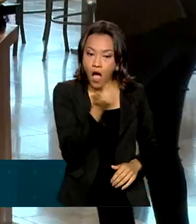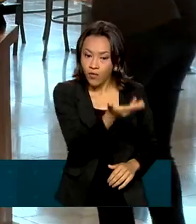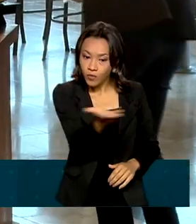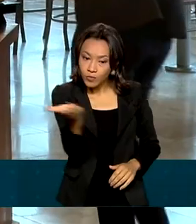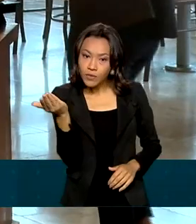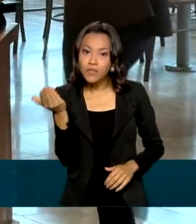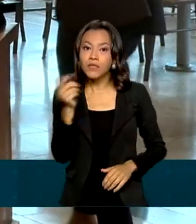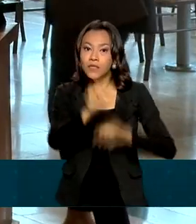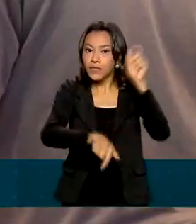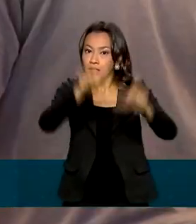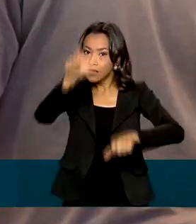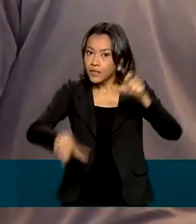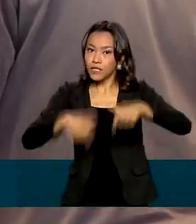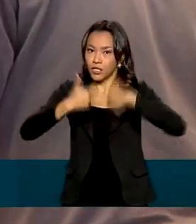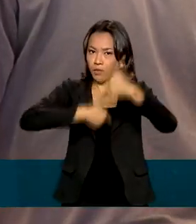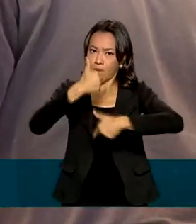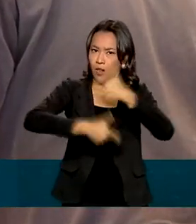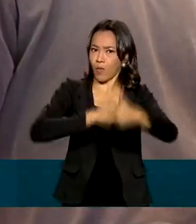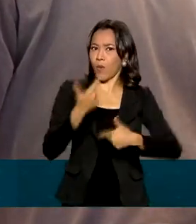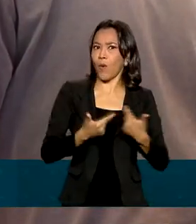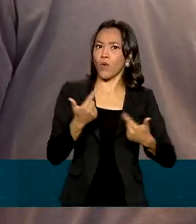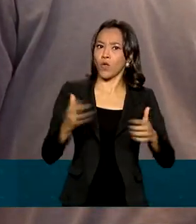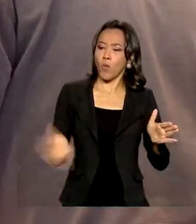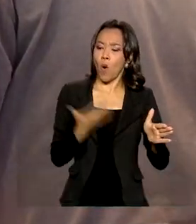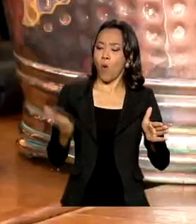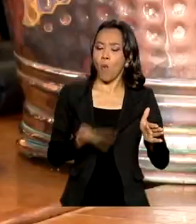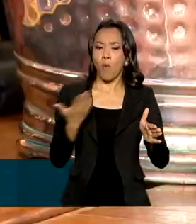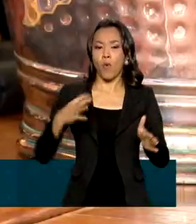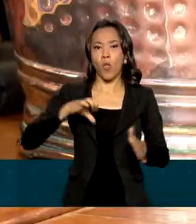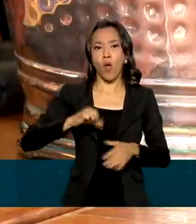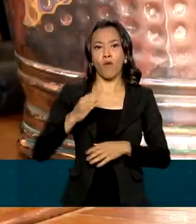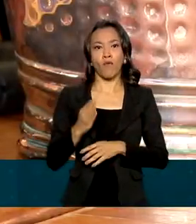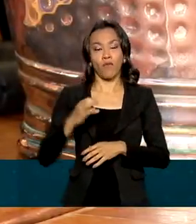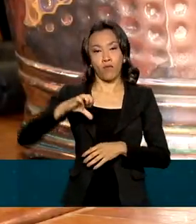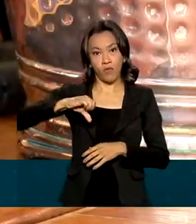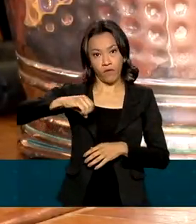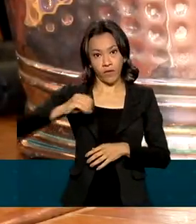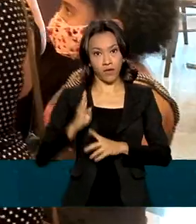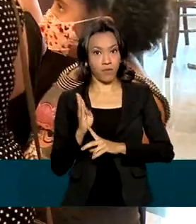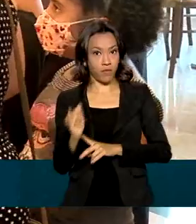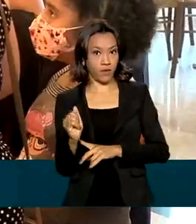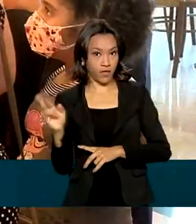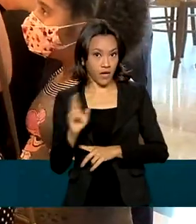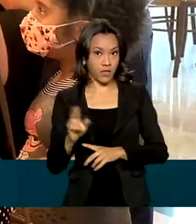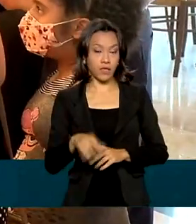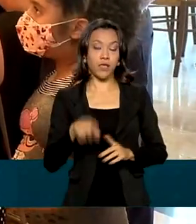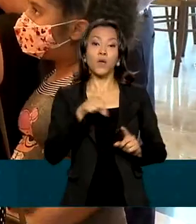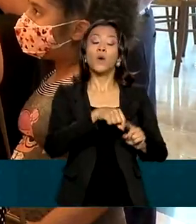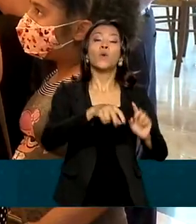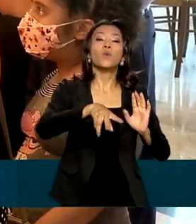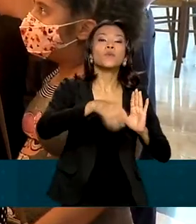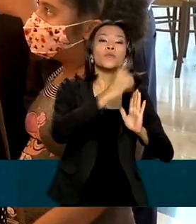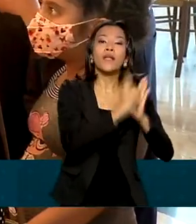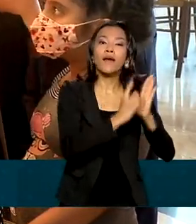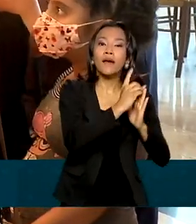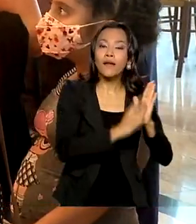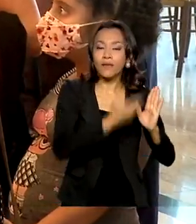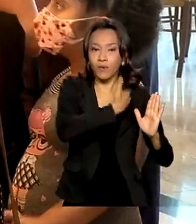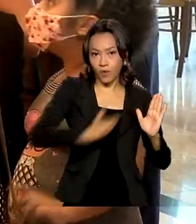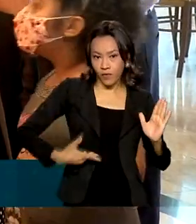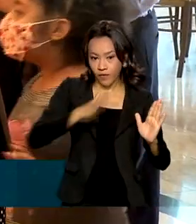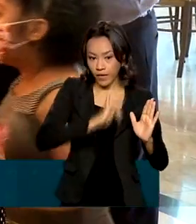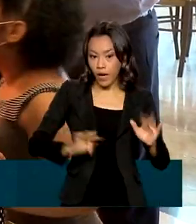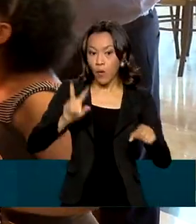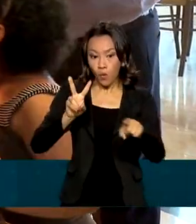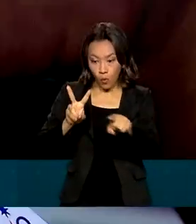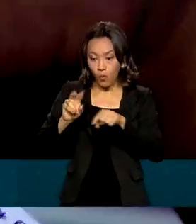movimentado por ano 90 bilhões de reais. Um decreto do governo federal estabelece que o ticket poderá